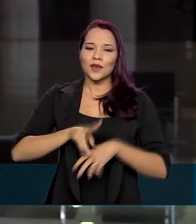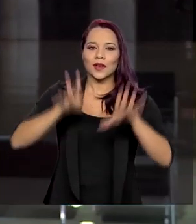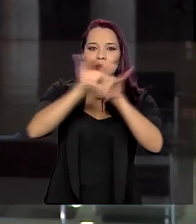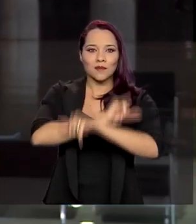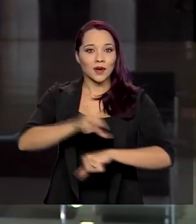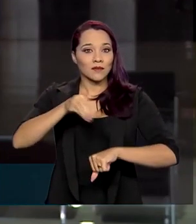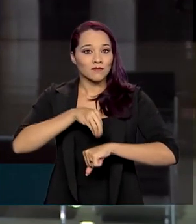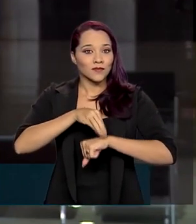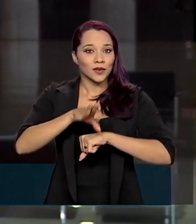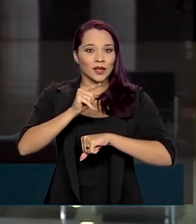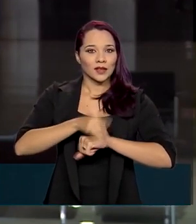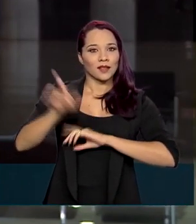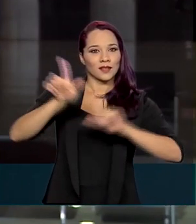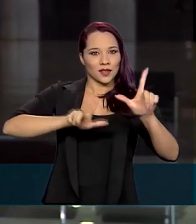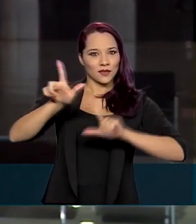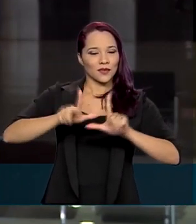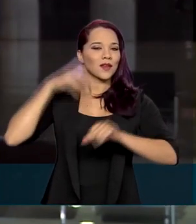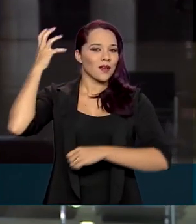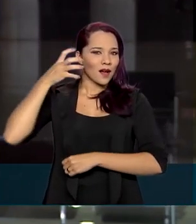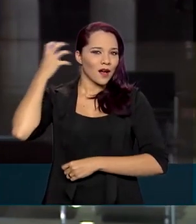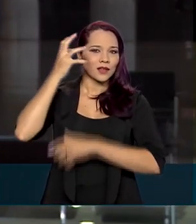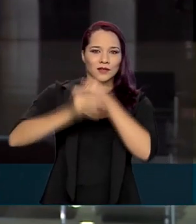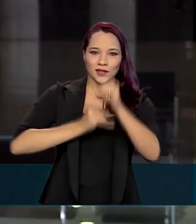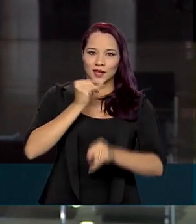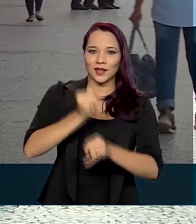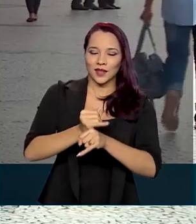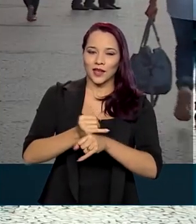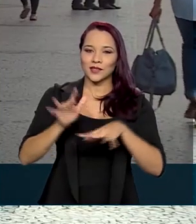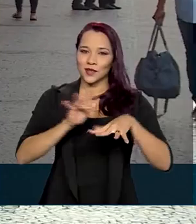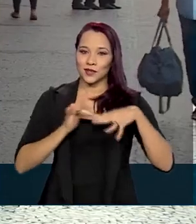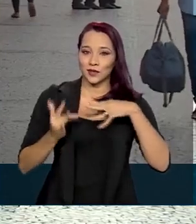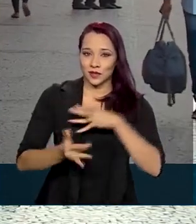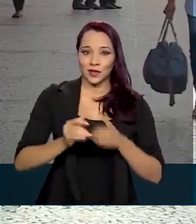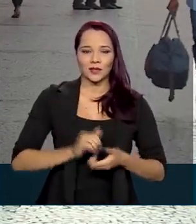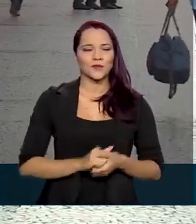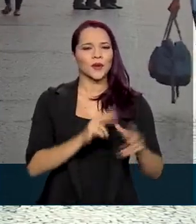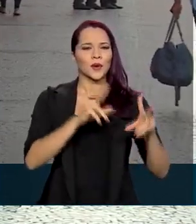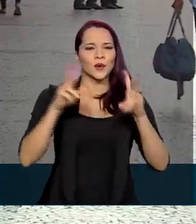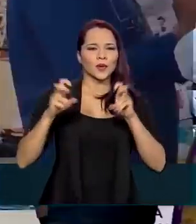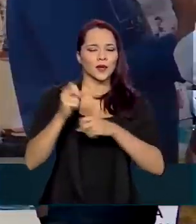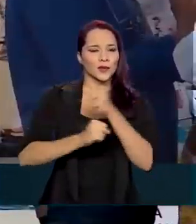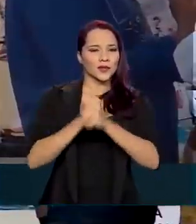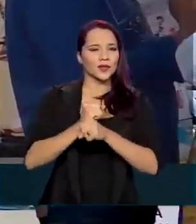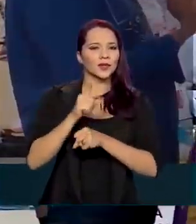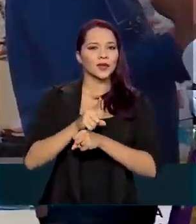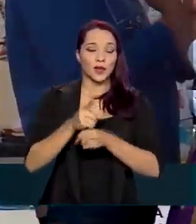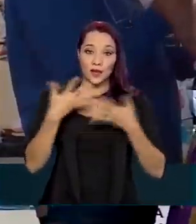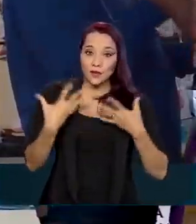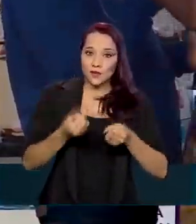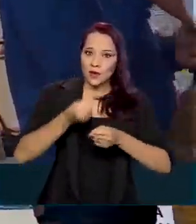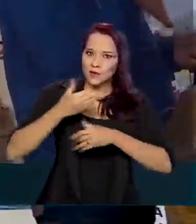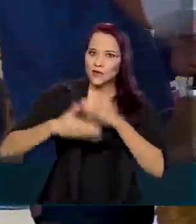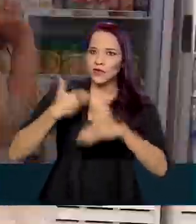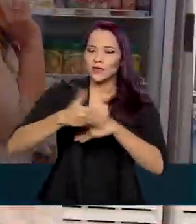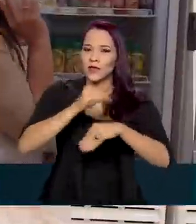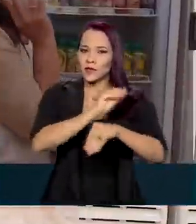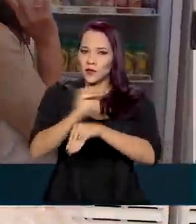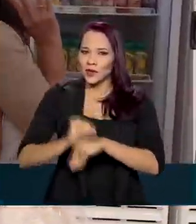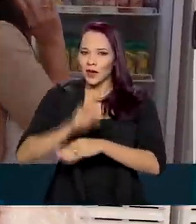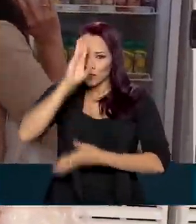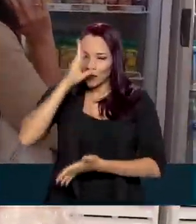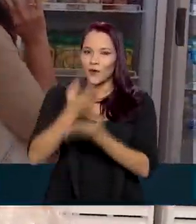publicitária em TVs, rádios, internet e redes sociais. O tema deste ano é Vamos em Frente com o Cuidado e